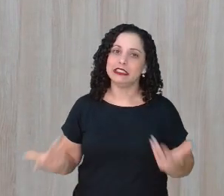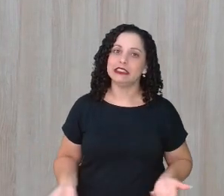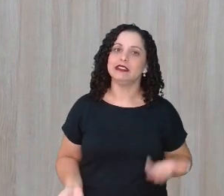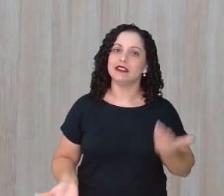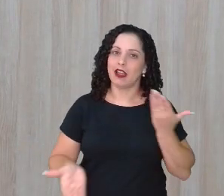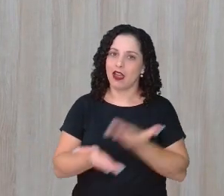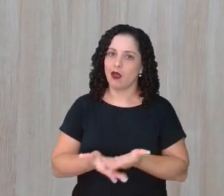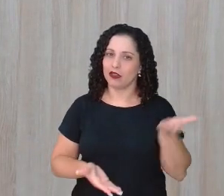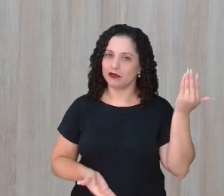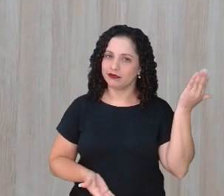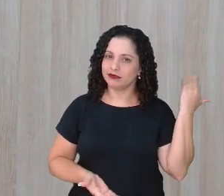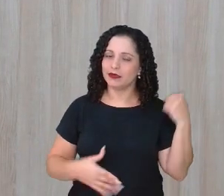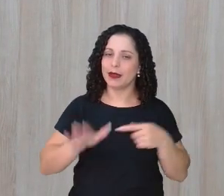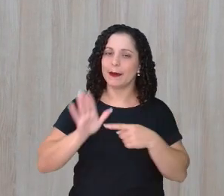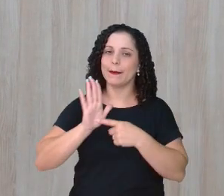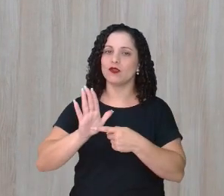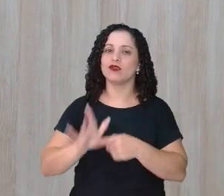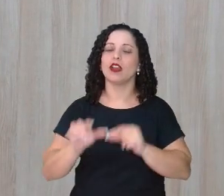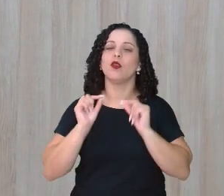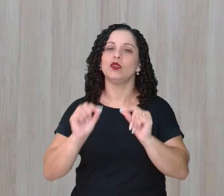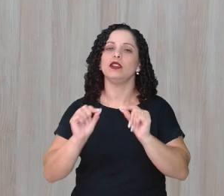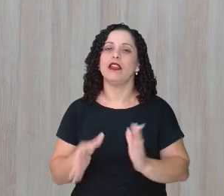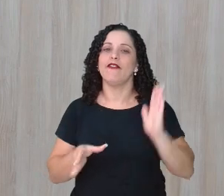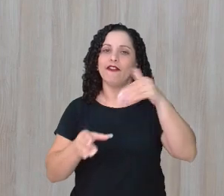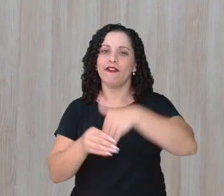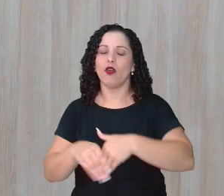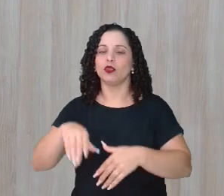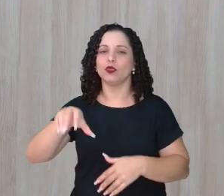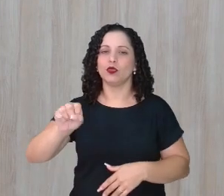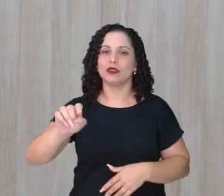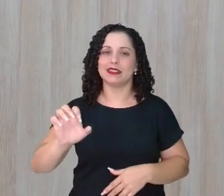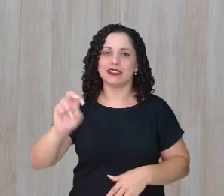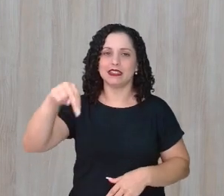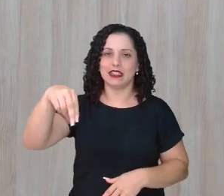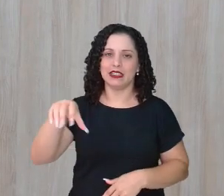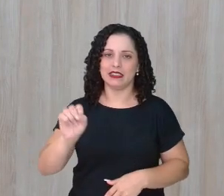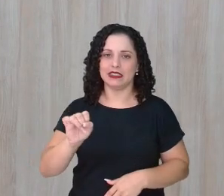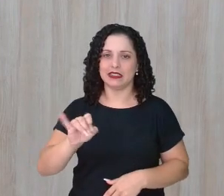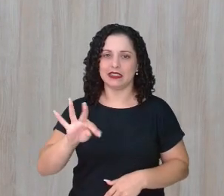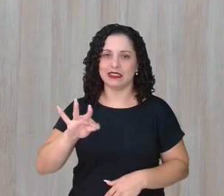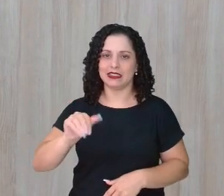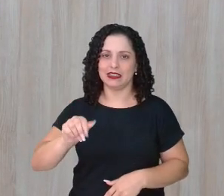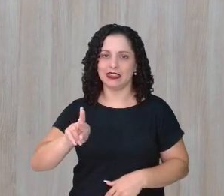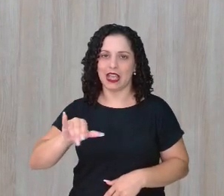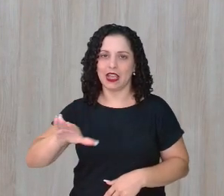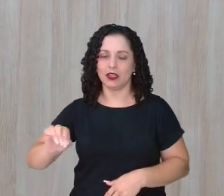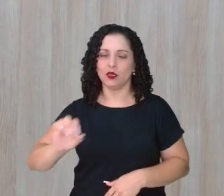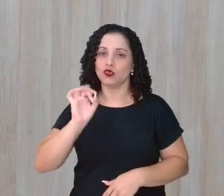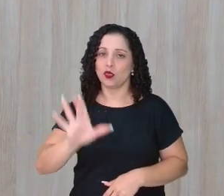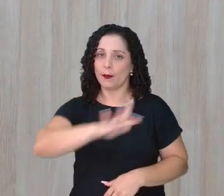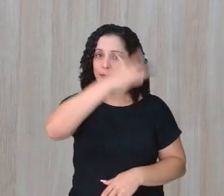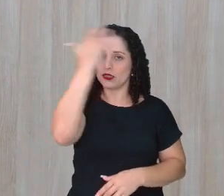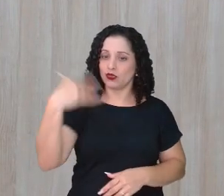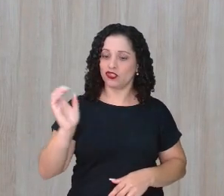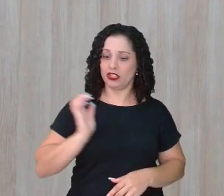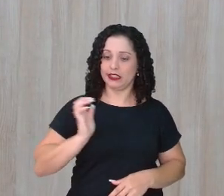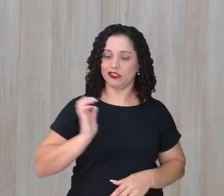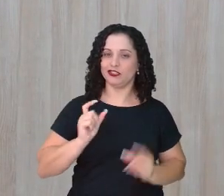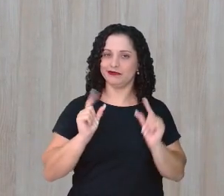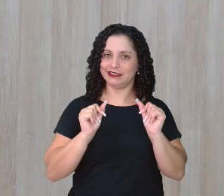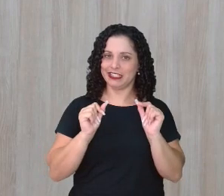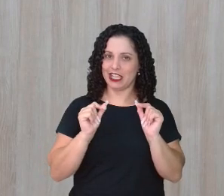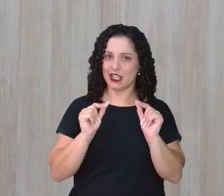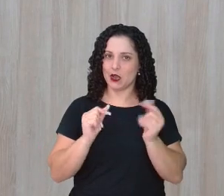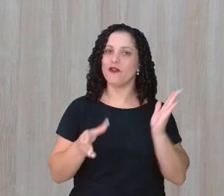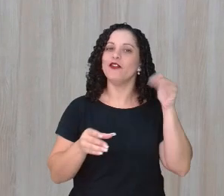na aula anterior que o voto censitário era o quê, gente? Era o voto só para quem tinha dinheiro, né? Só quem tinha dinheiro,